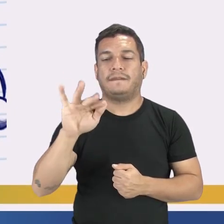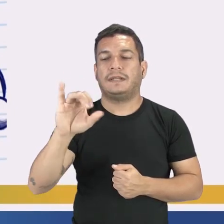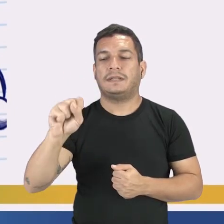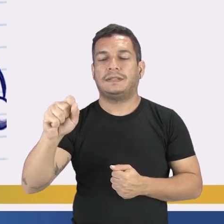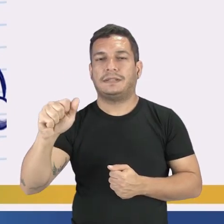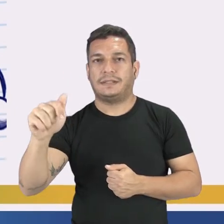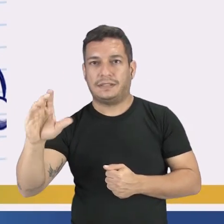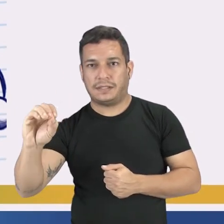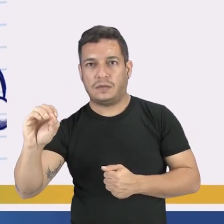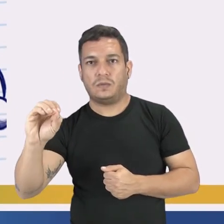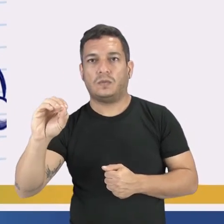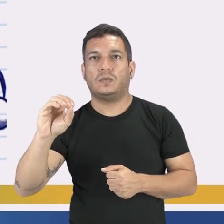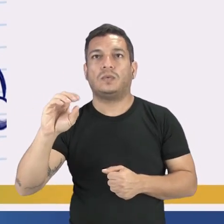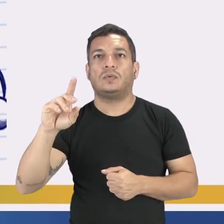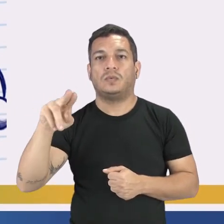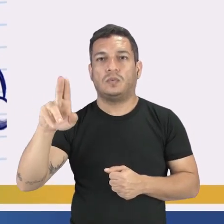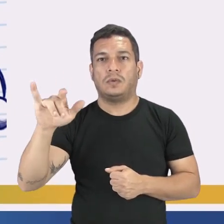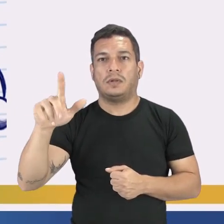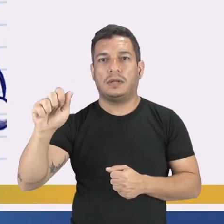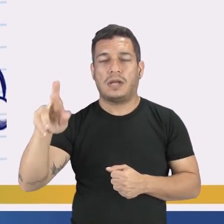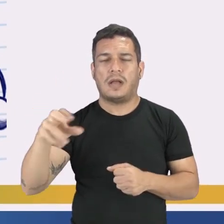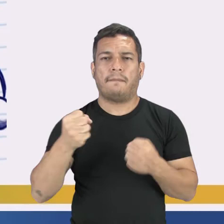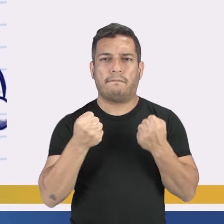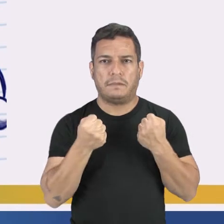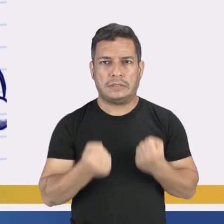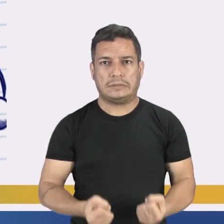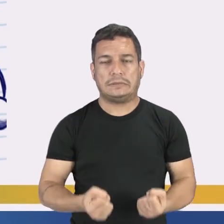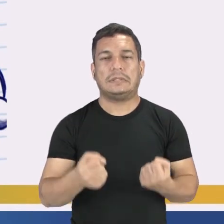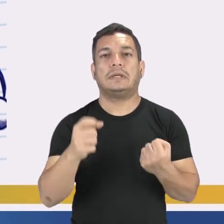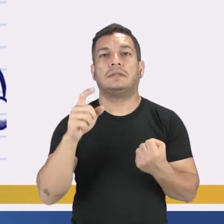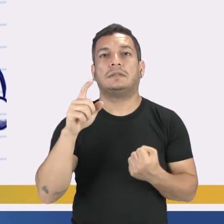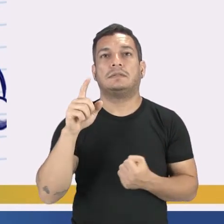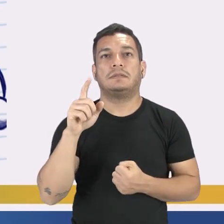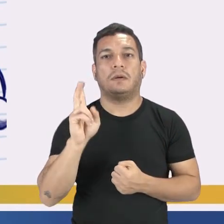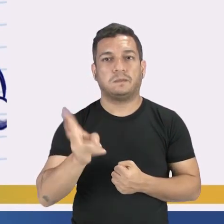corresponde à divisão de núcleos atômicos pesados e instáveis,